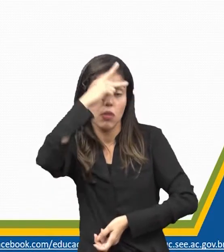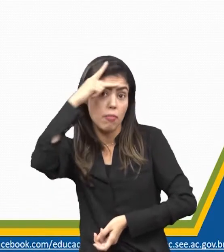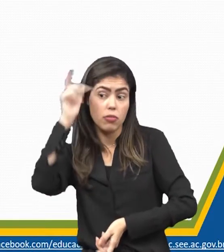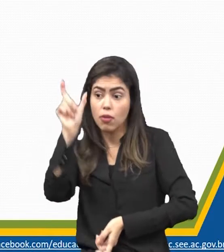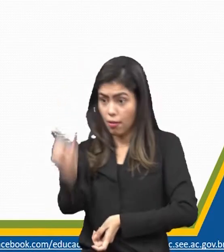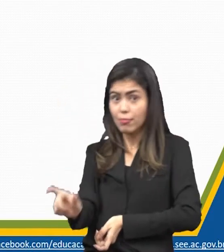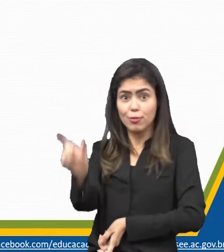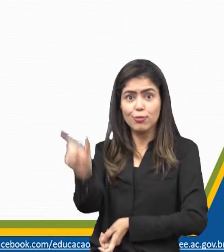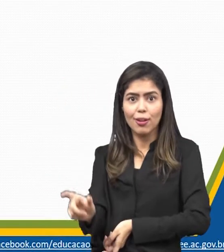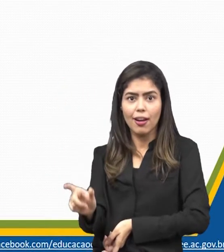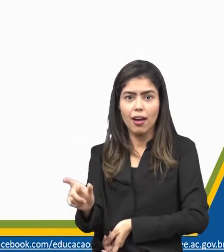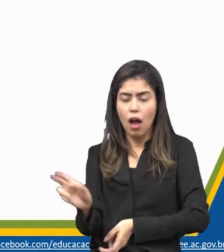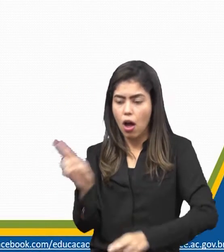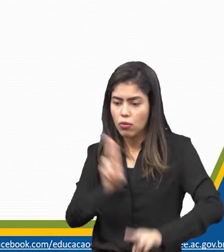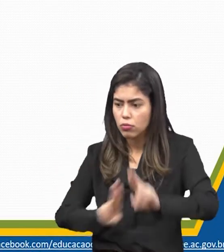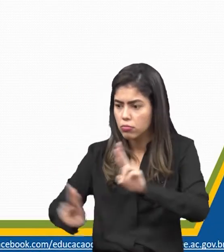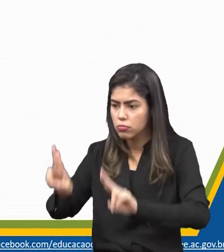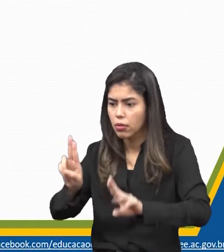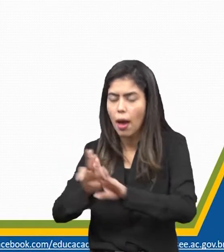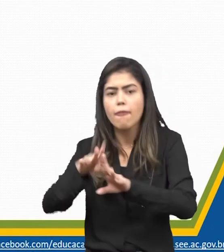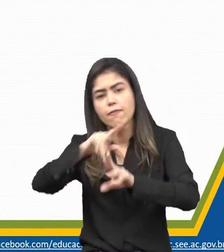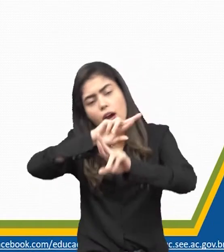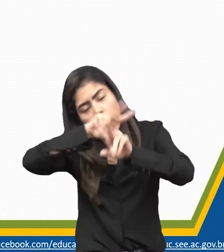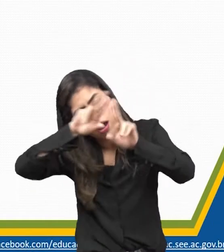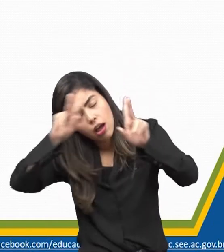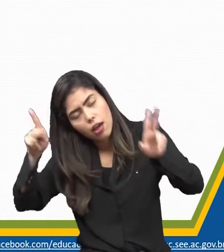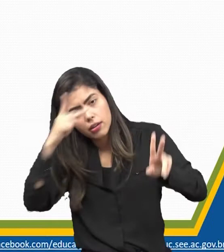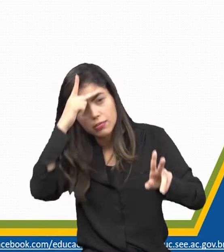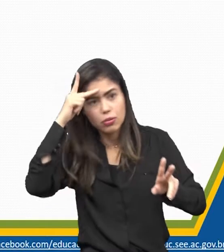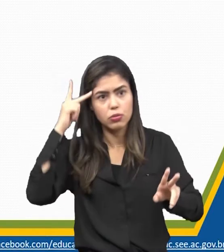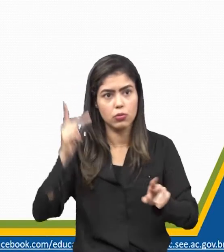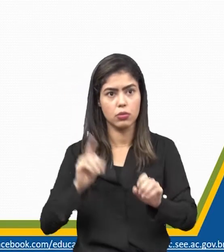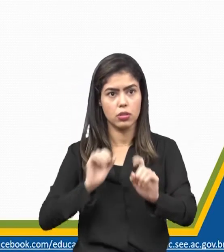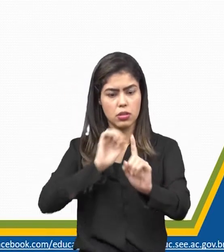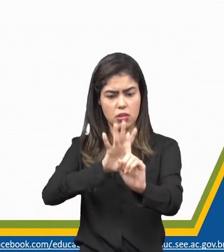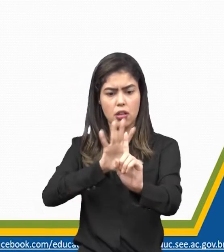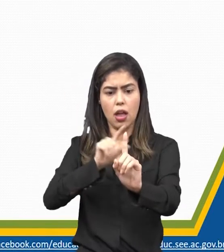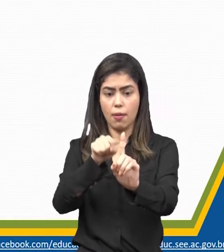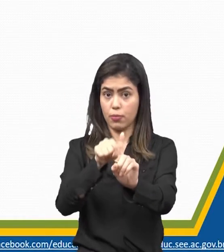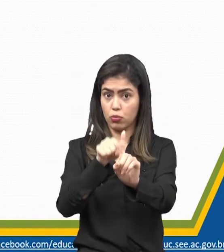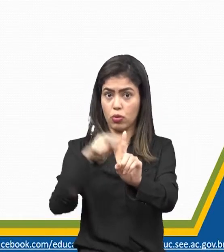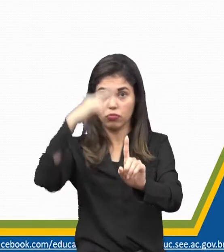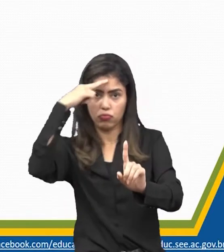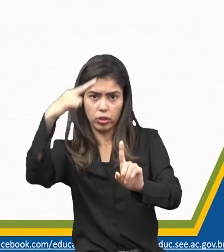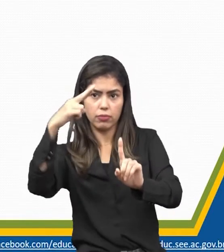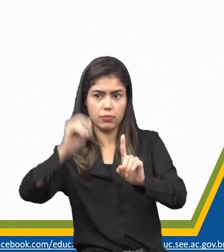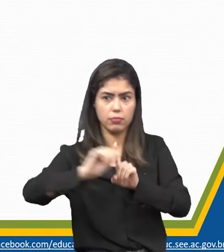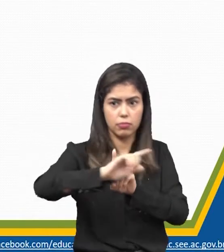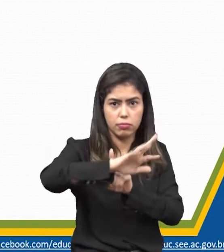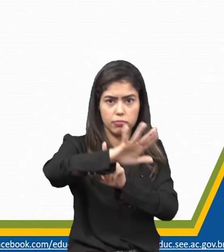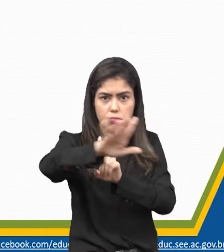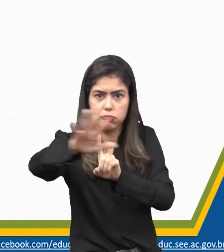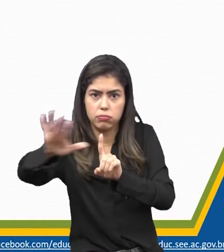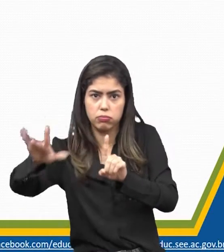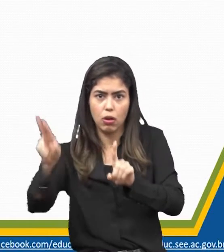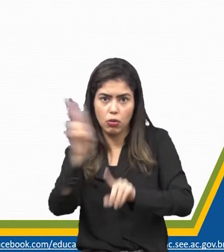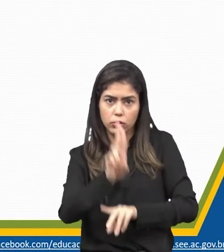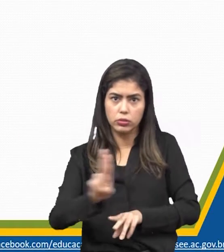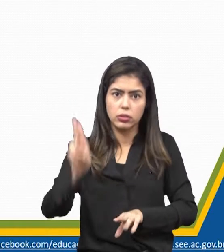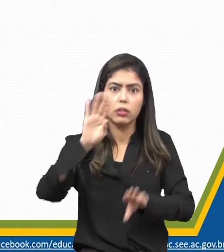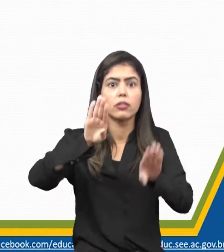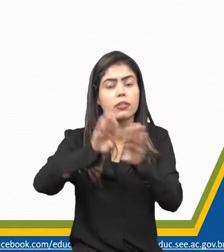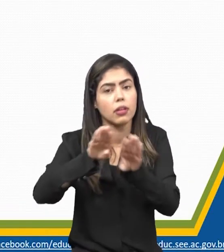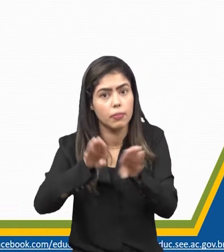um indivíduo de mobilizar uma grande quantidade de pessoas, de comandar as pessoas pelo quê? Pelo seu carisma, né?